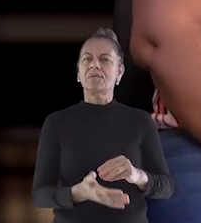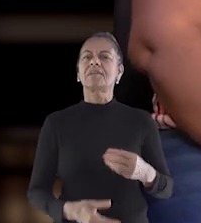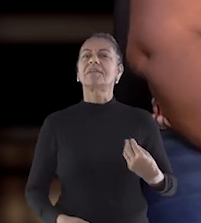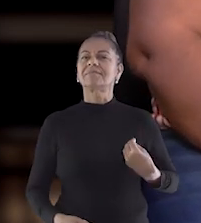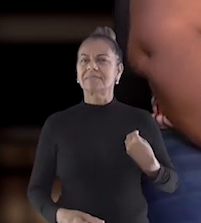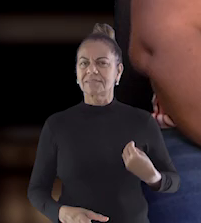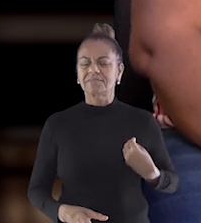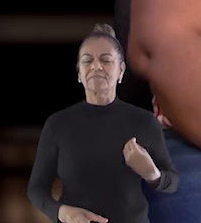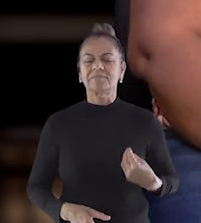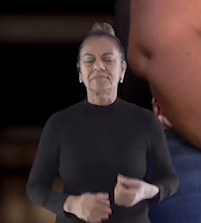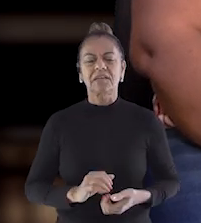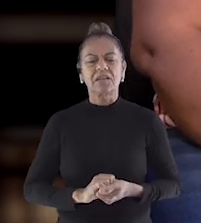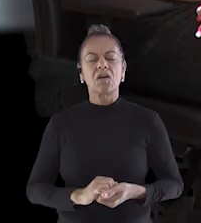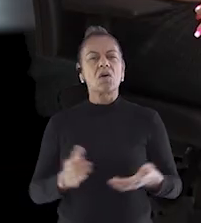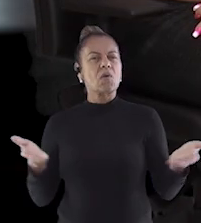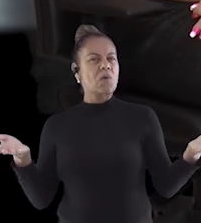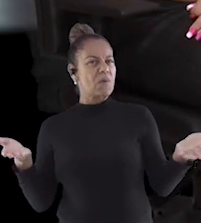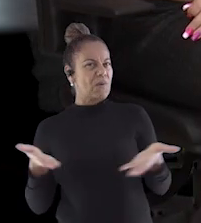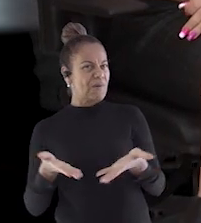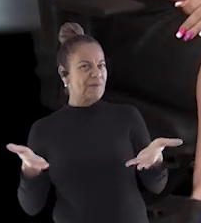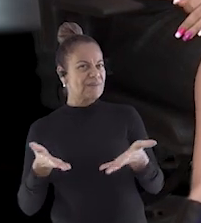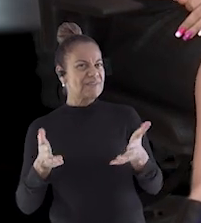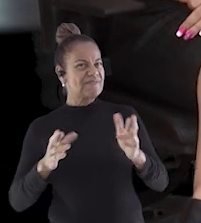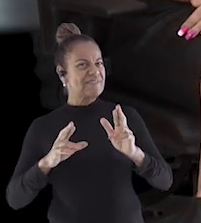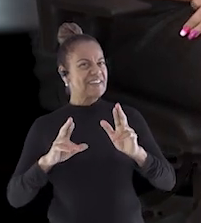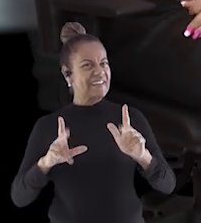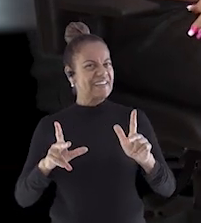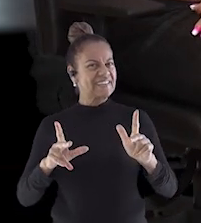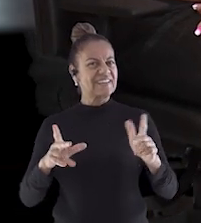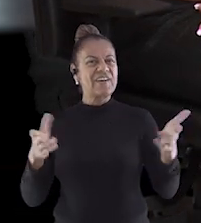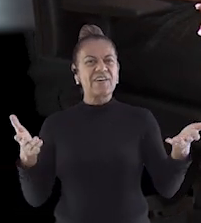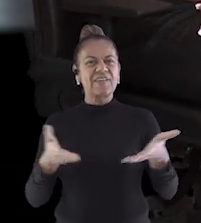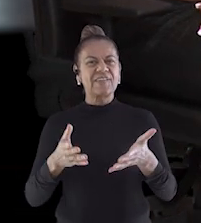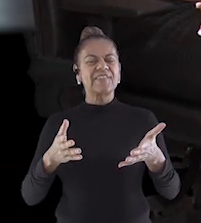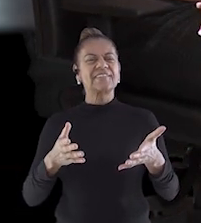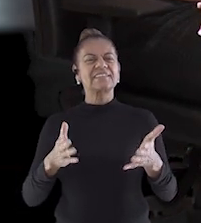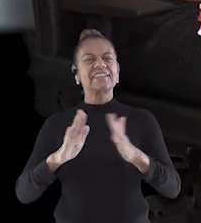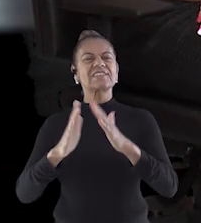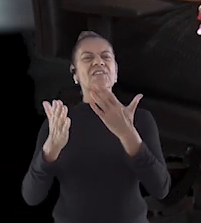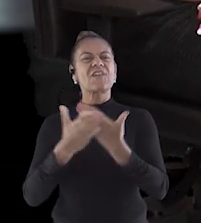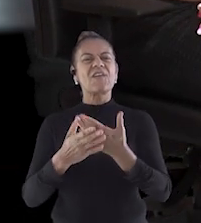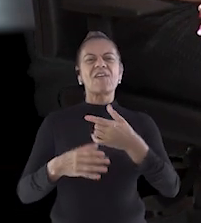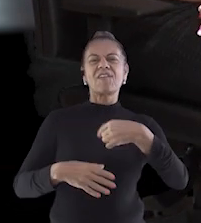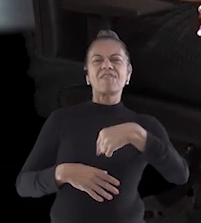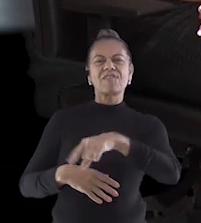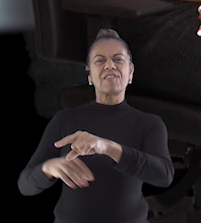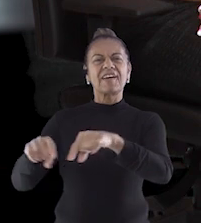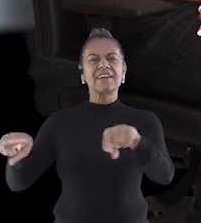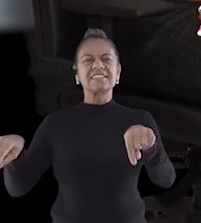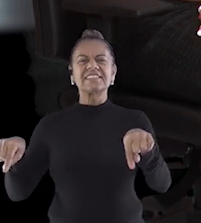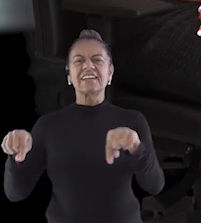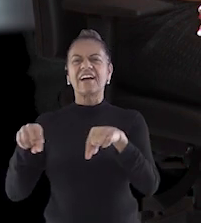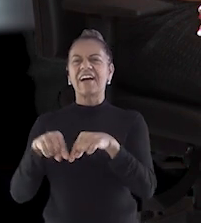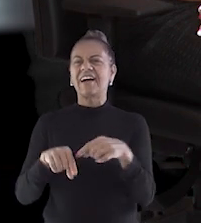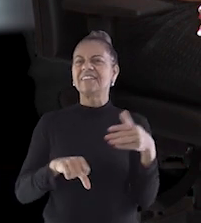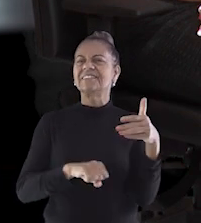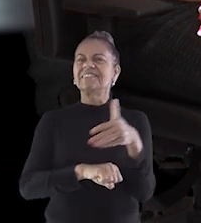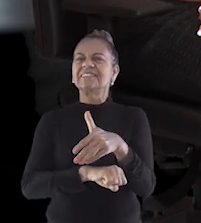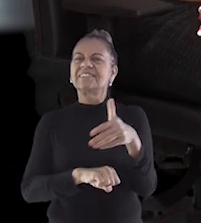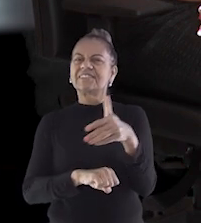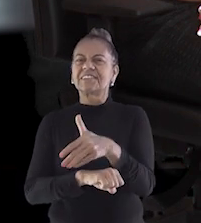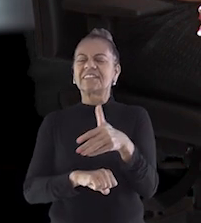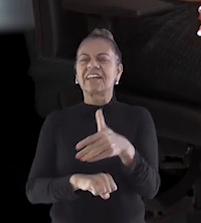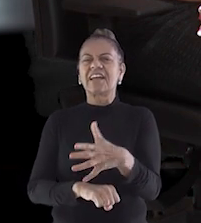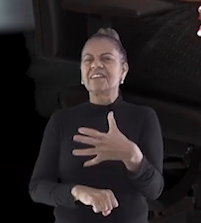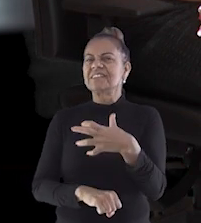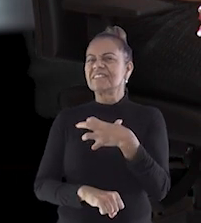muita falta, faz falta em tudo, tá? Eu tô muito feliz de ter recomeçado, tô muito animada, eu fico na sala de